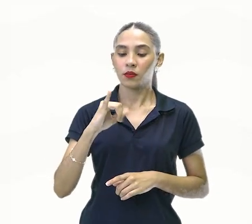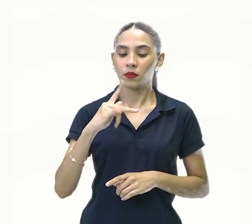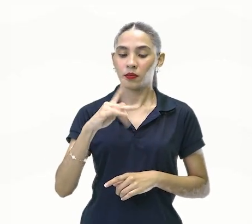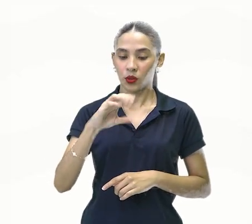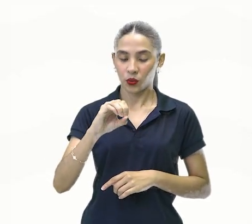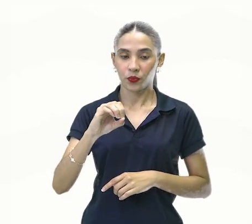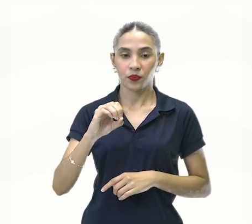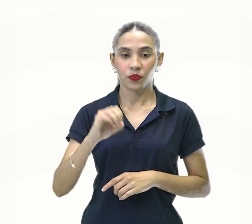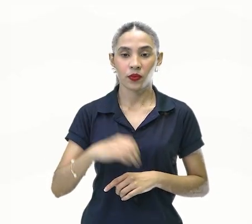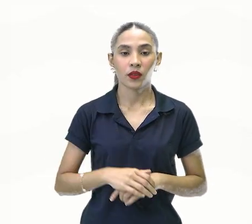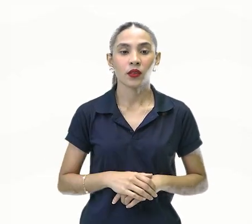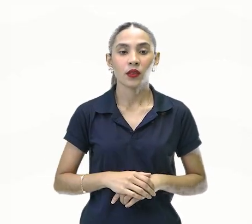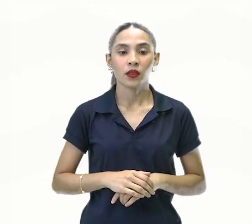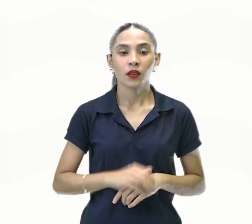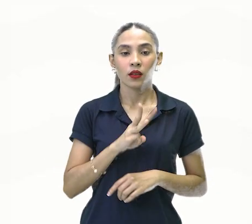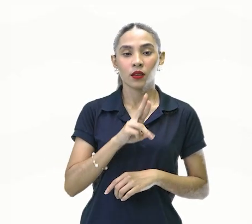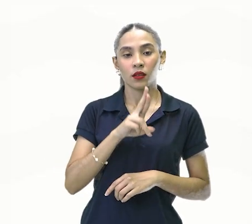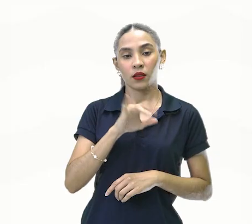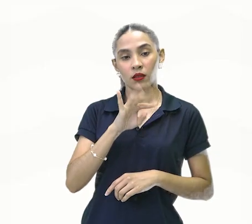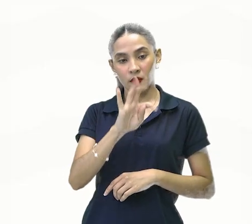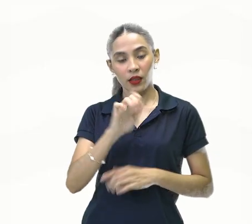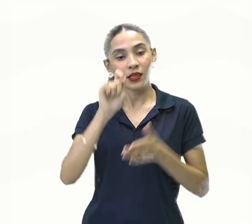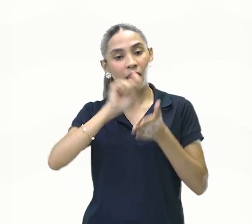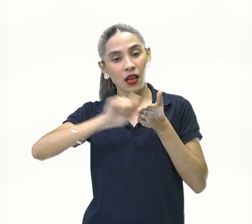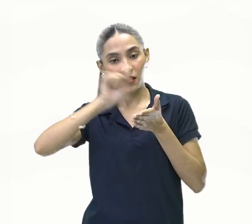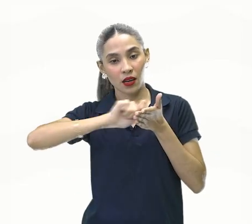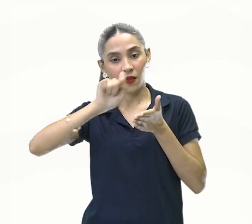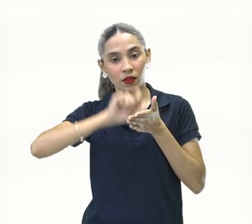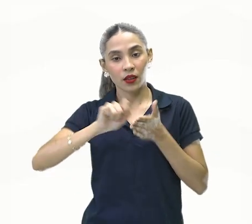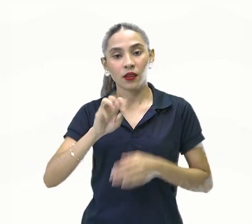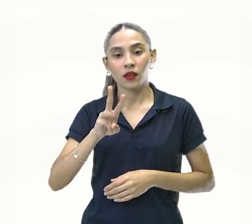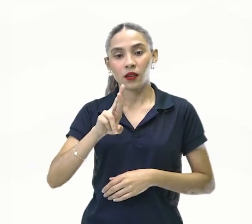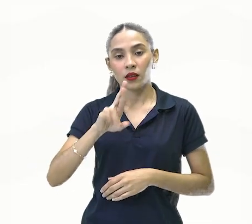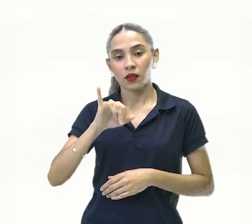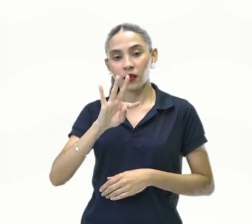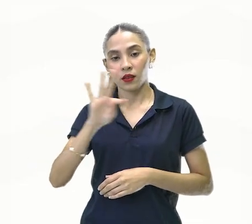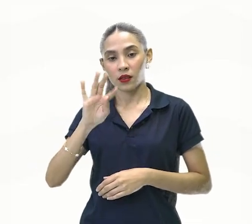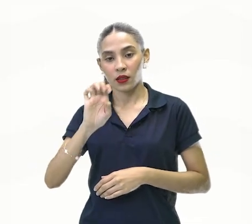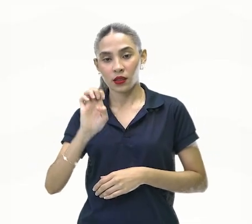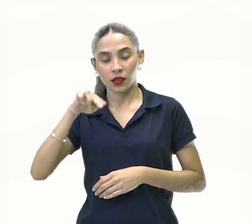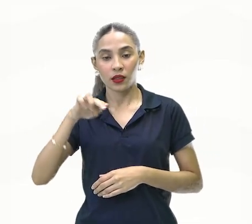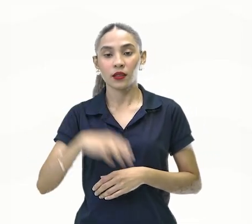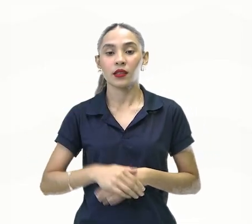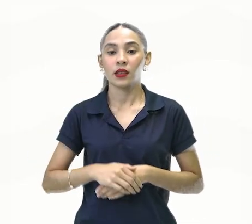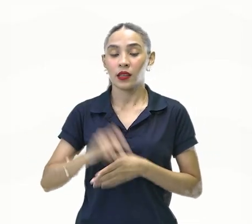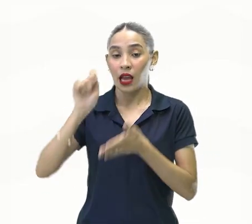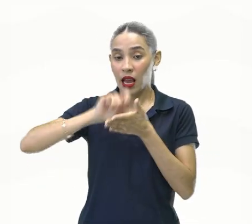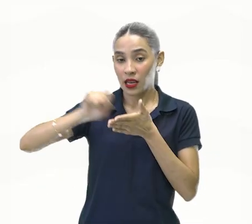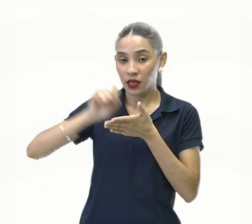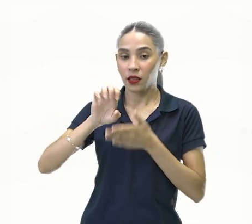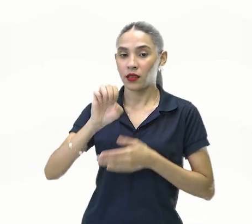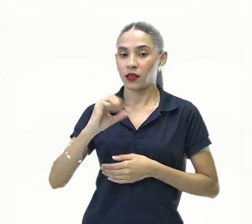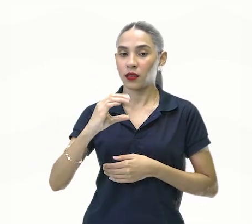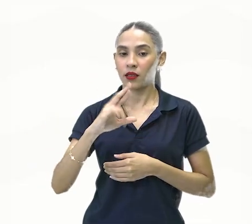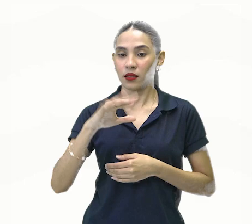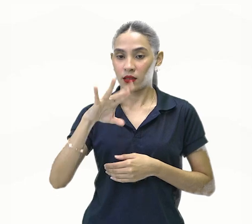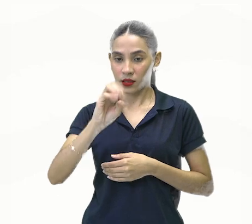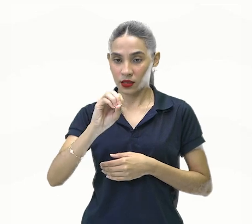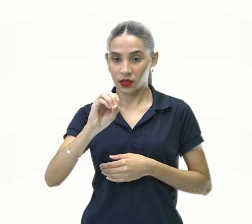particípio. Write é escrever, written, or writing, escrito, tá? Eu tenho,